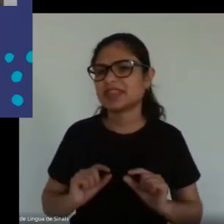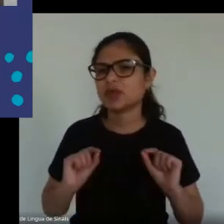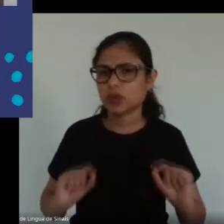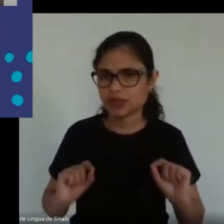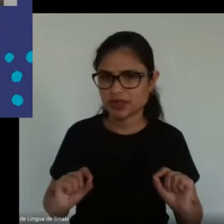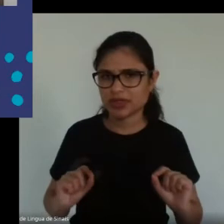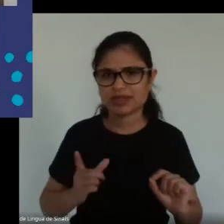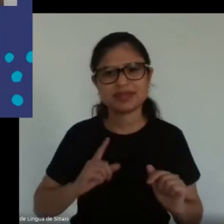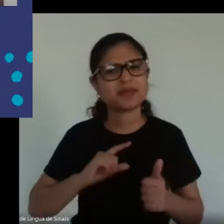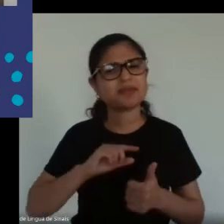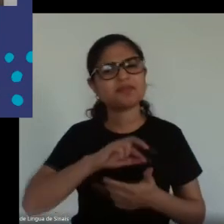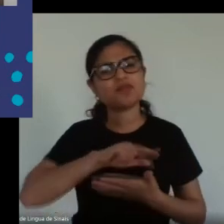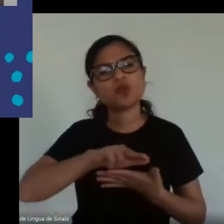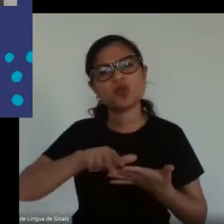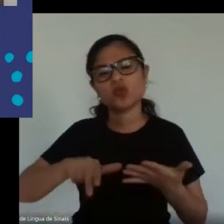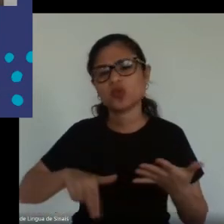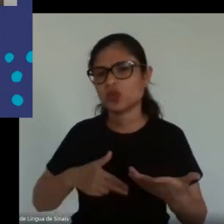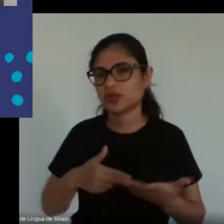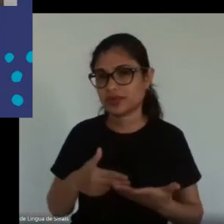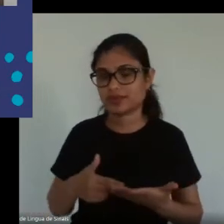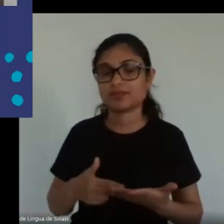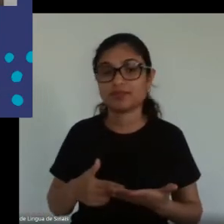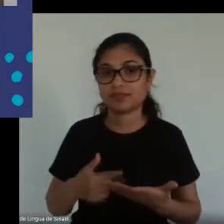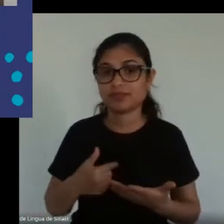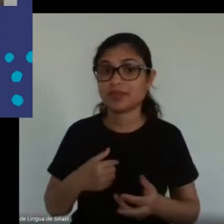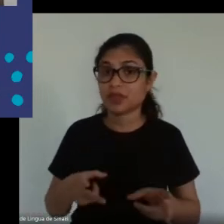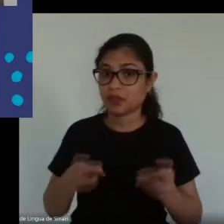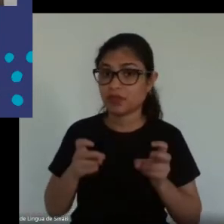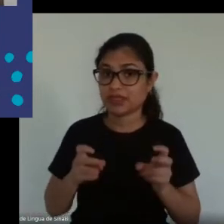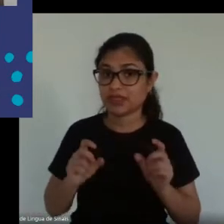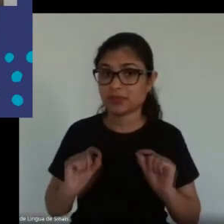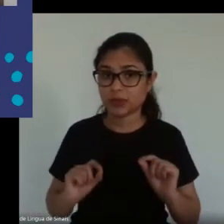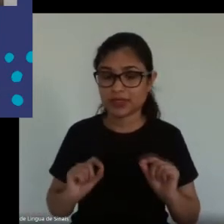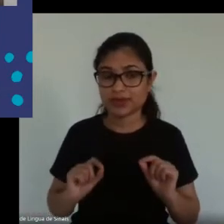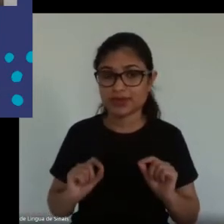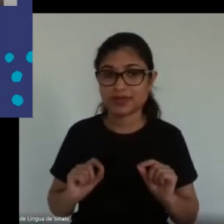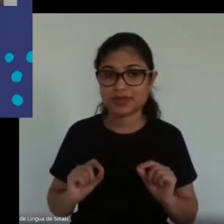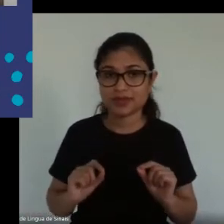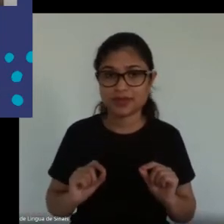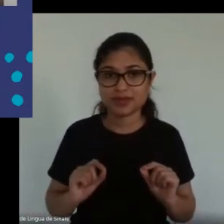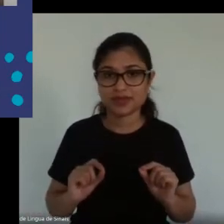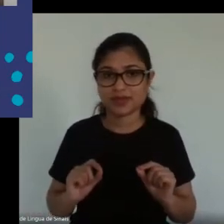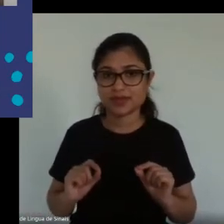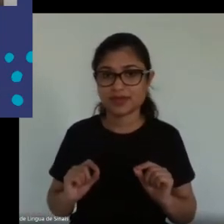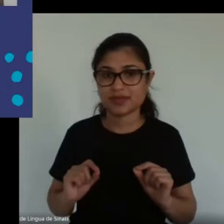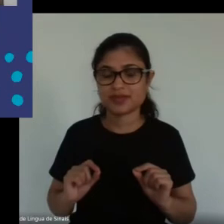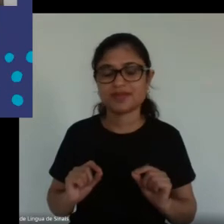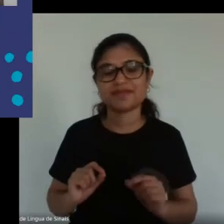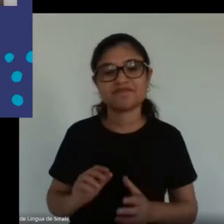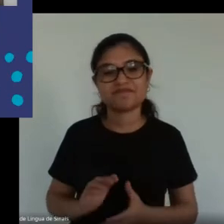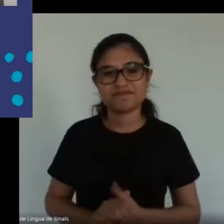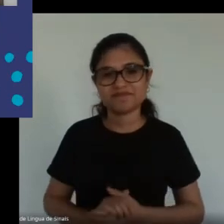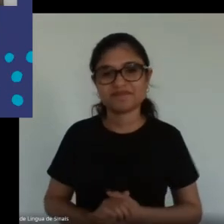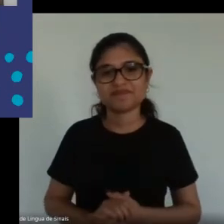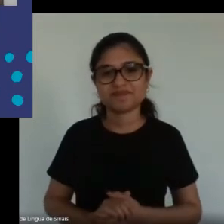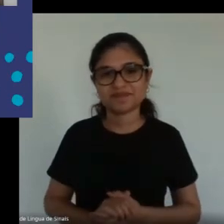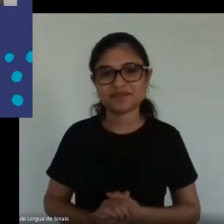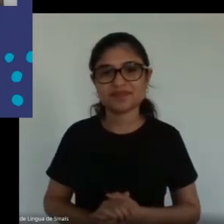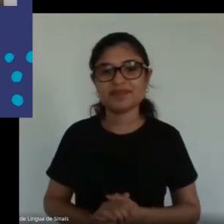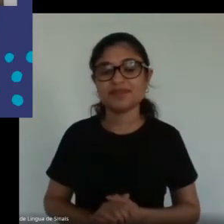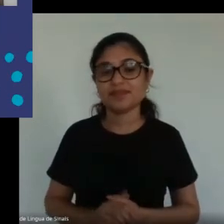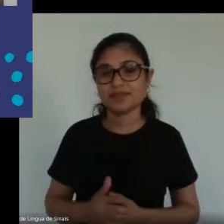coisa. Sabe o que eu percebo? Eu vou falar a partir do meu dia a dia. É muito